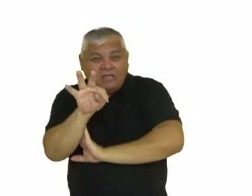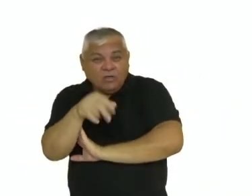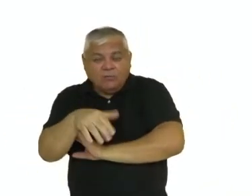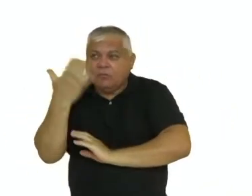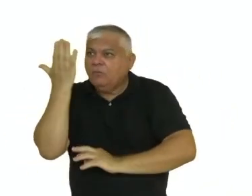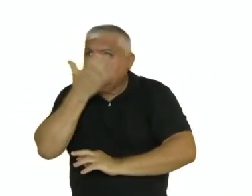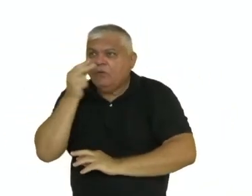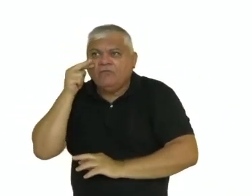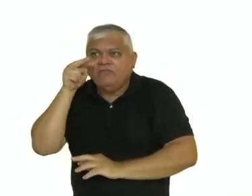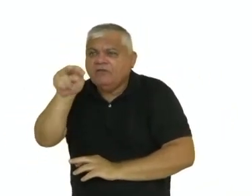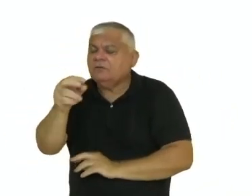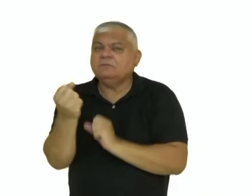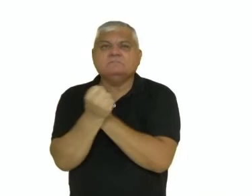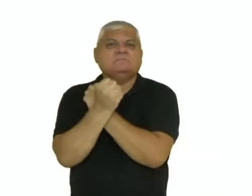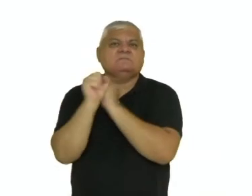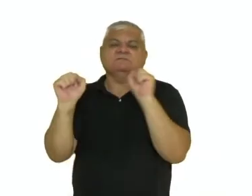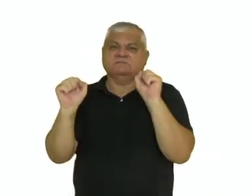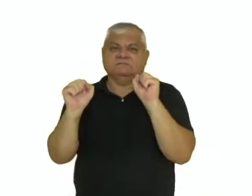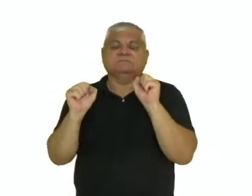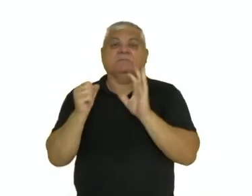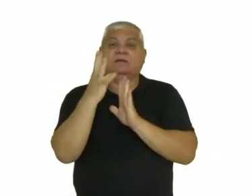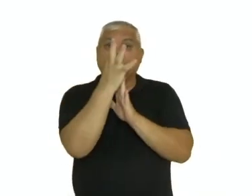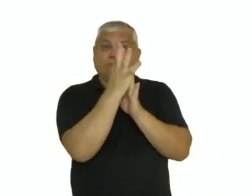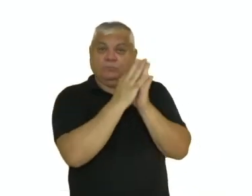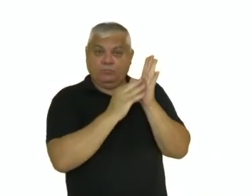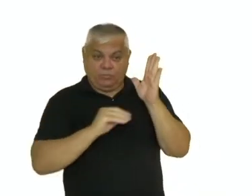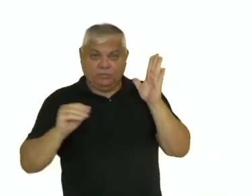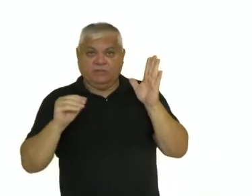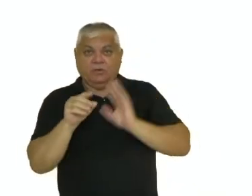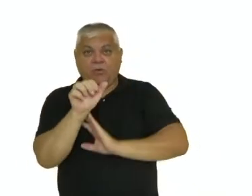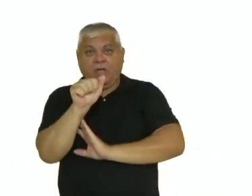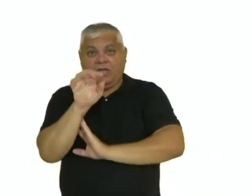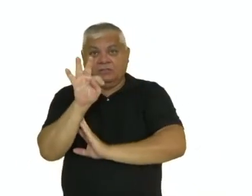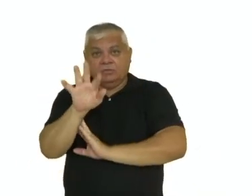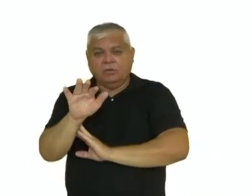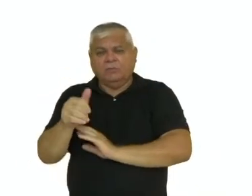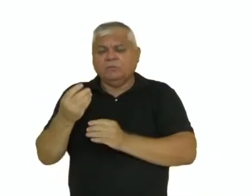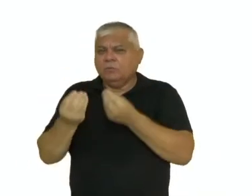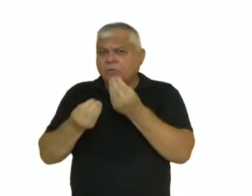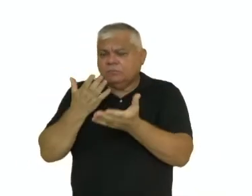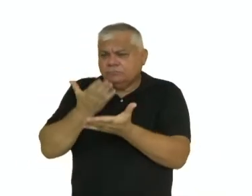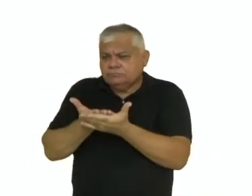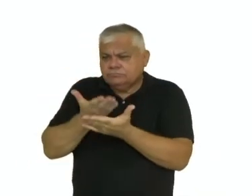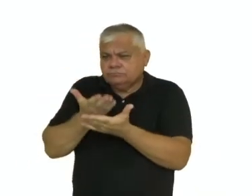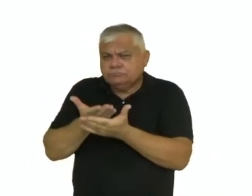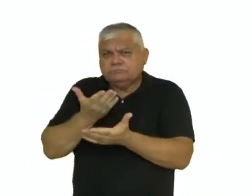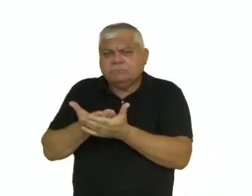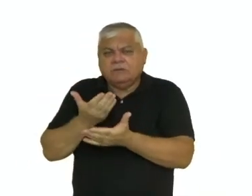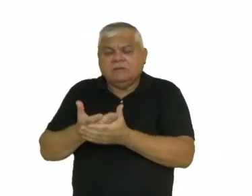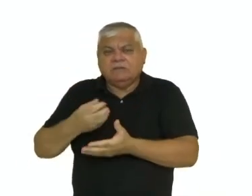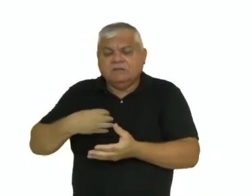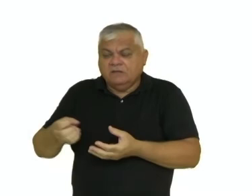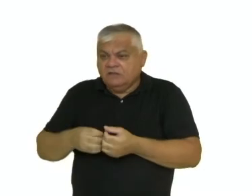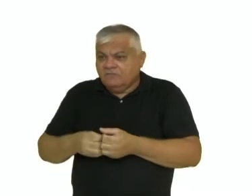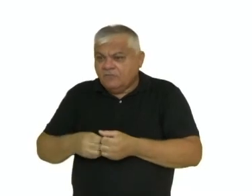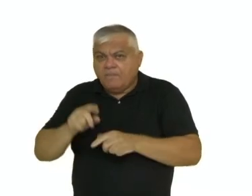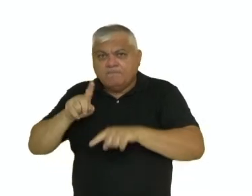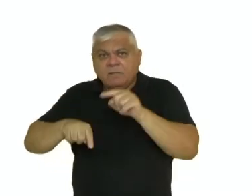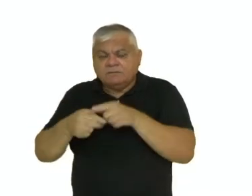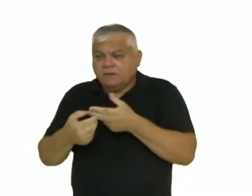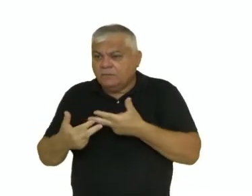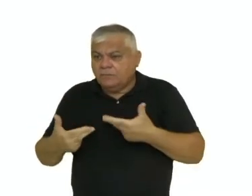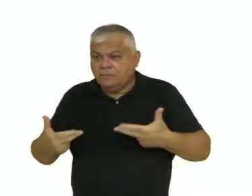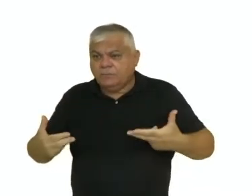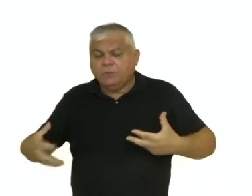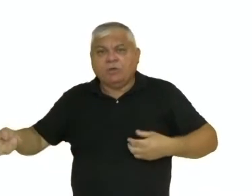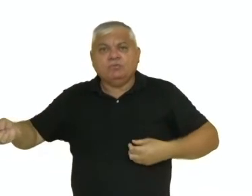estudos sobre os modelos atômicos, foi possível se conhecer melhor a matéria e assim tivemos uma avalanche de novos materiais no